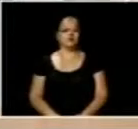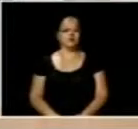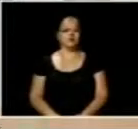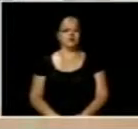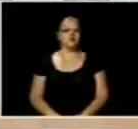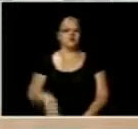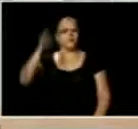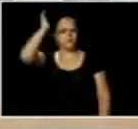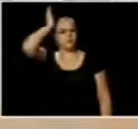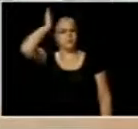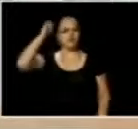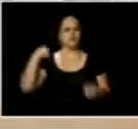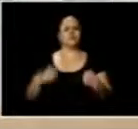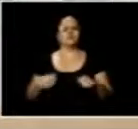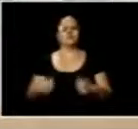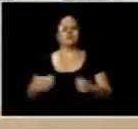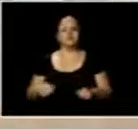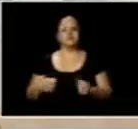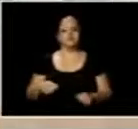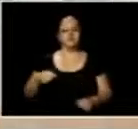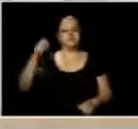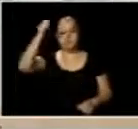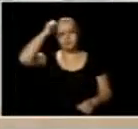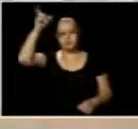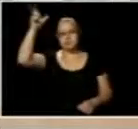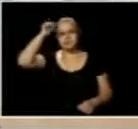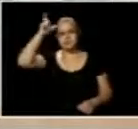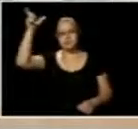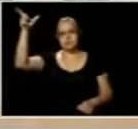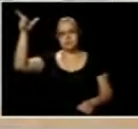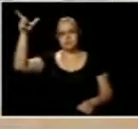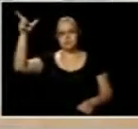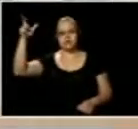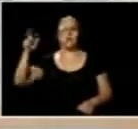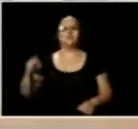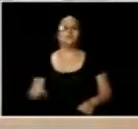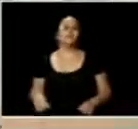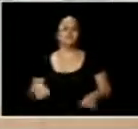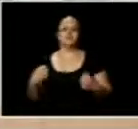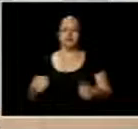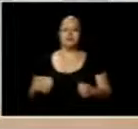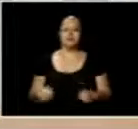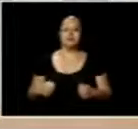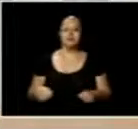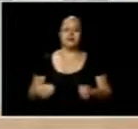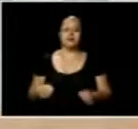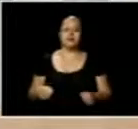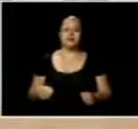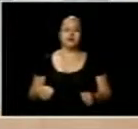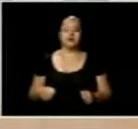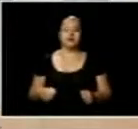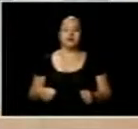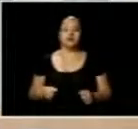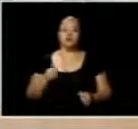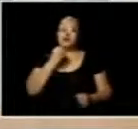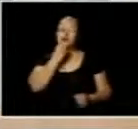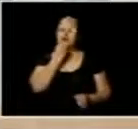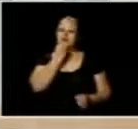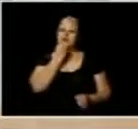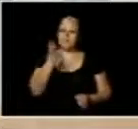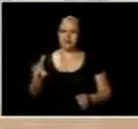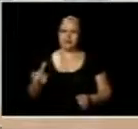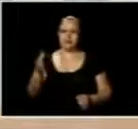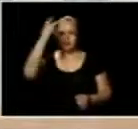precisa, quem conhece a cultura, precisa, quem fomenta a cultura, precisa de um bom gestor e um gerenciamento. Agora